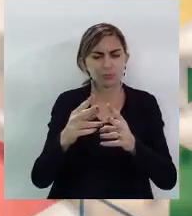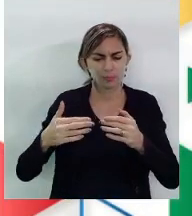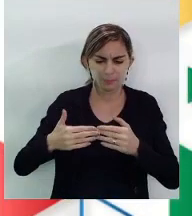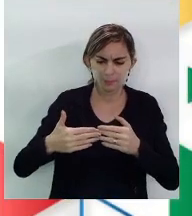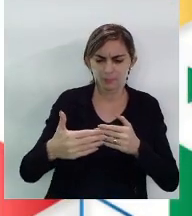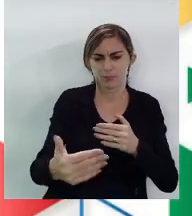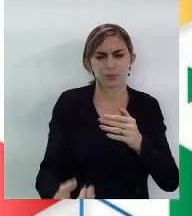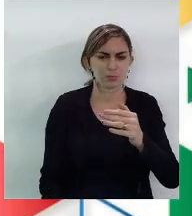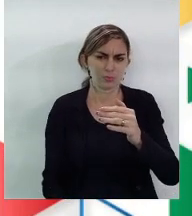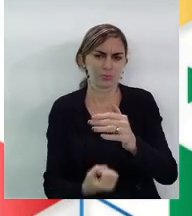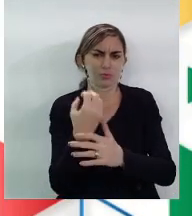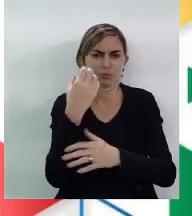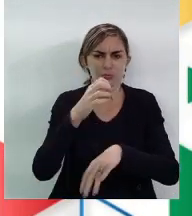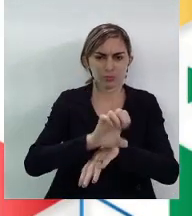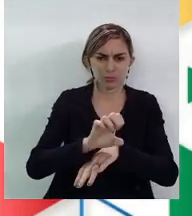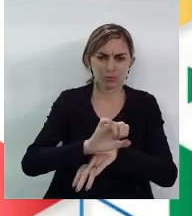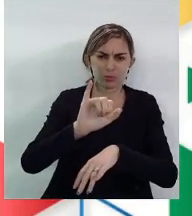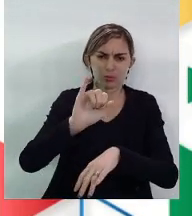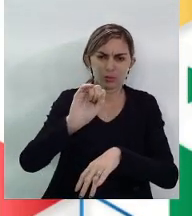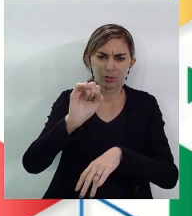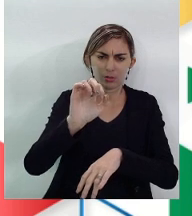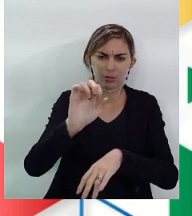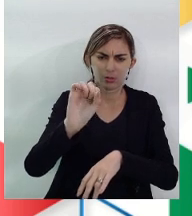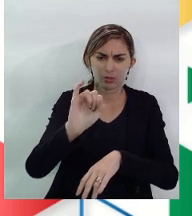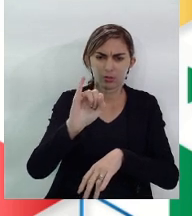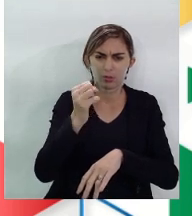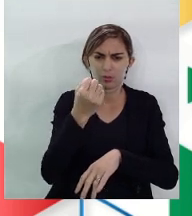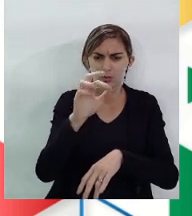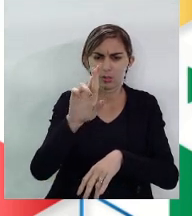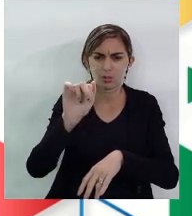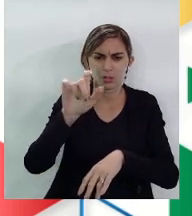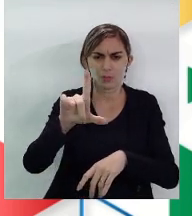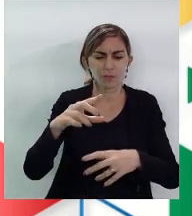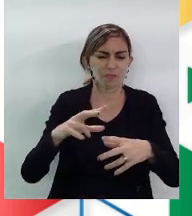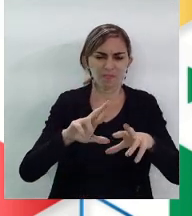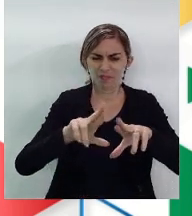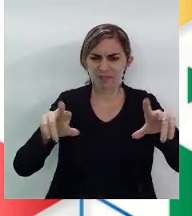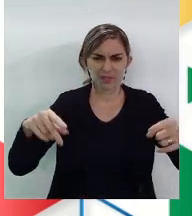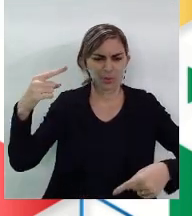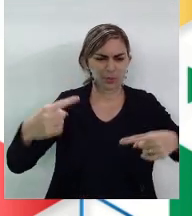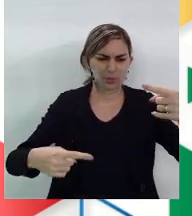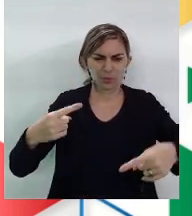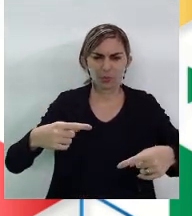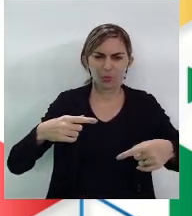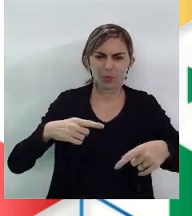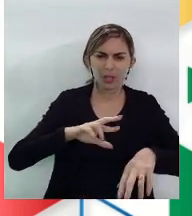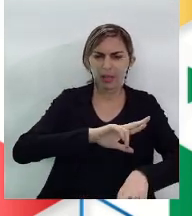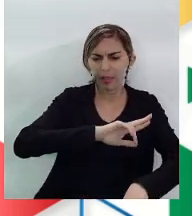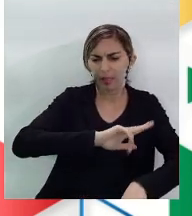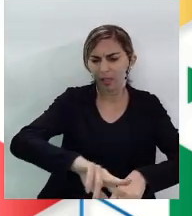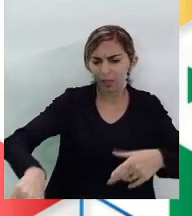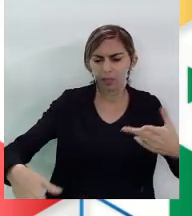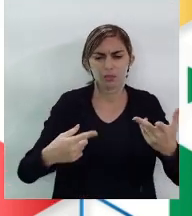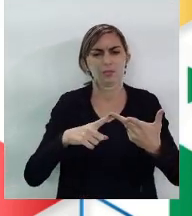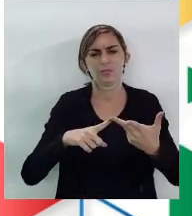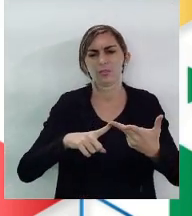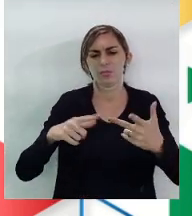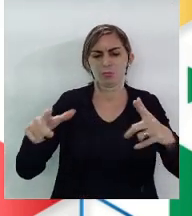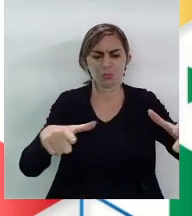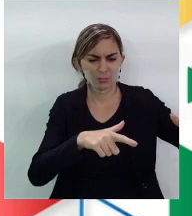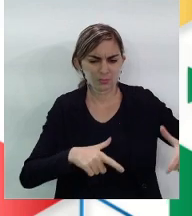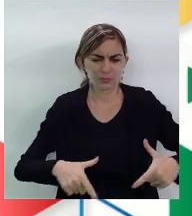partir da criação do Estado de Israel, vários conflitos étnicos e guerras passaram a ser constantes na